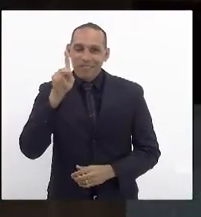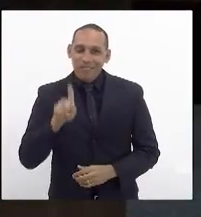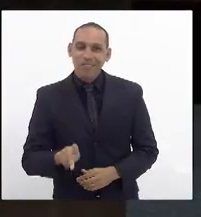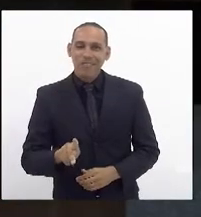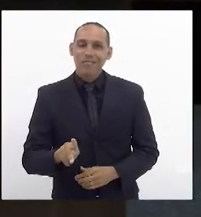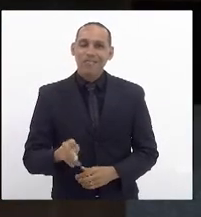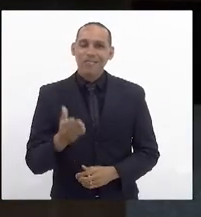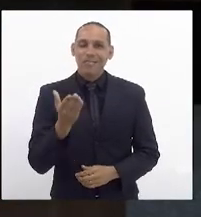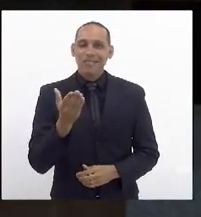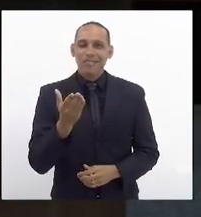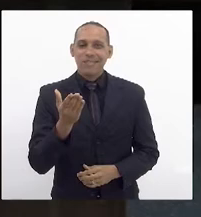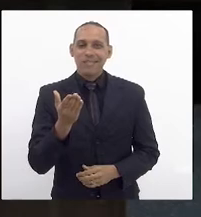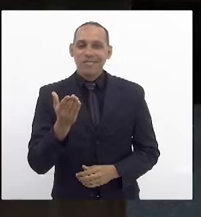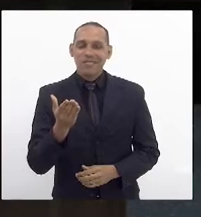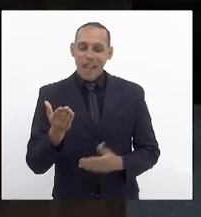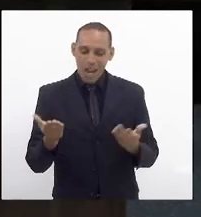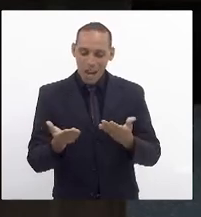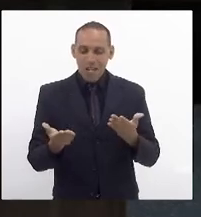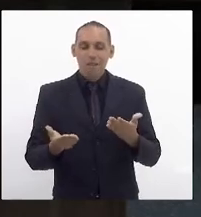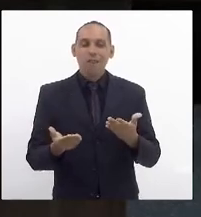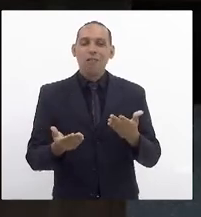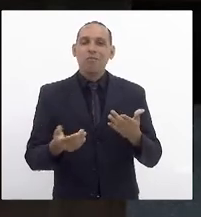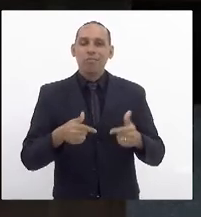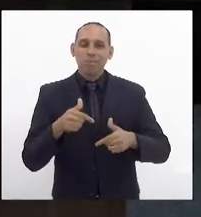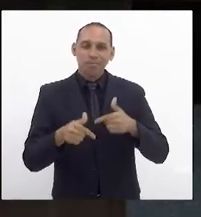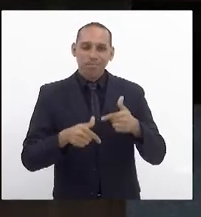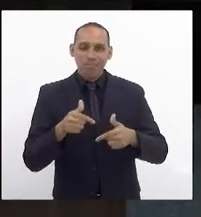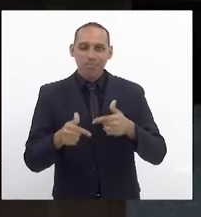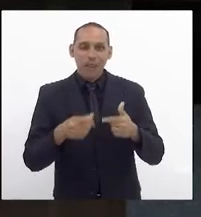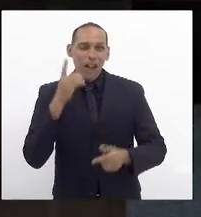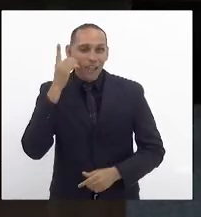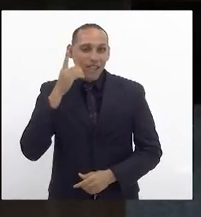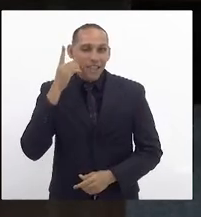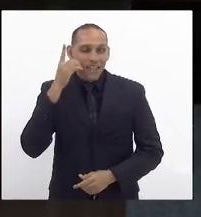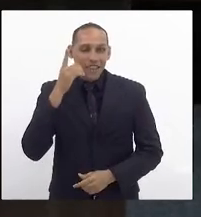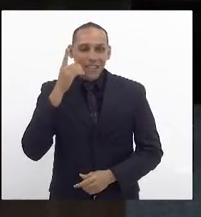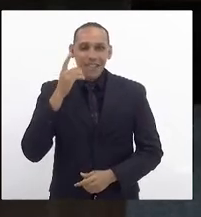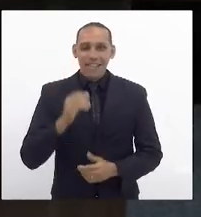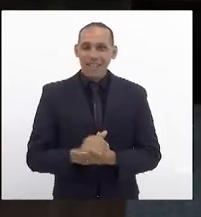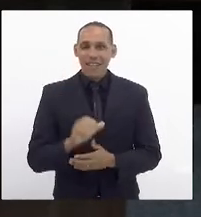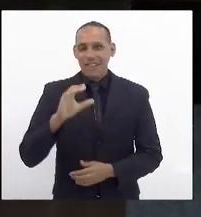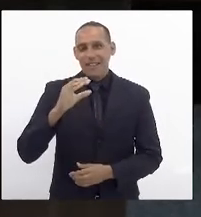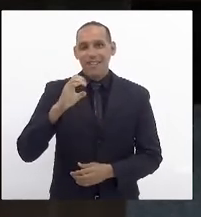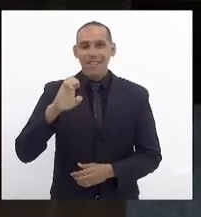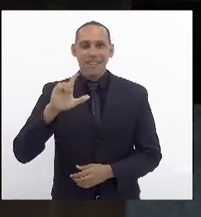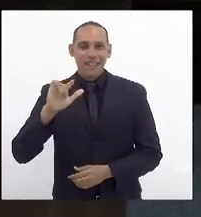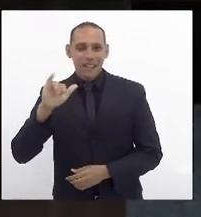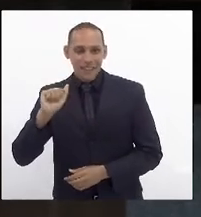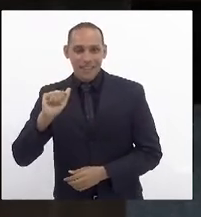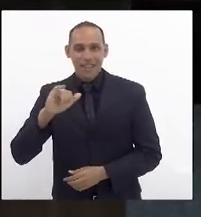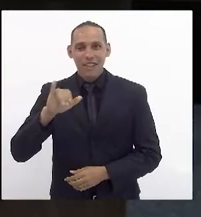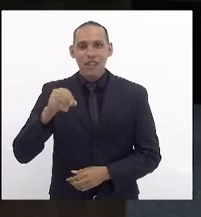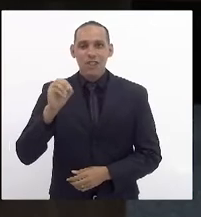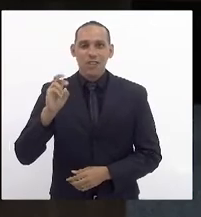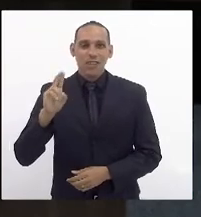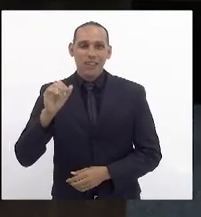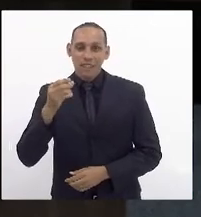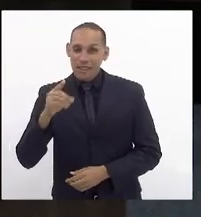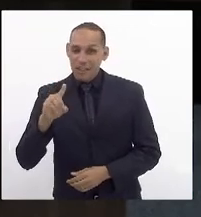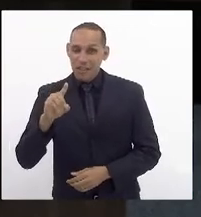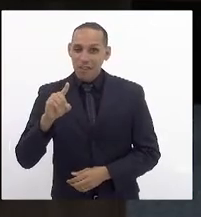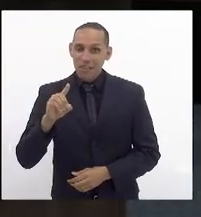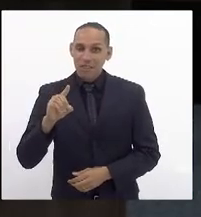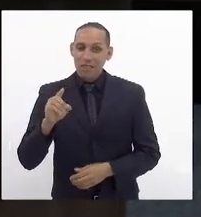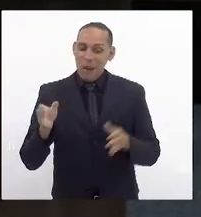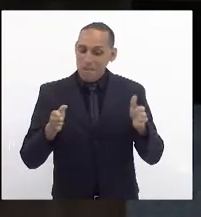presidente em exercício deputada Célia Jordão pelo menos em